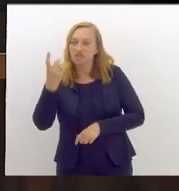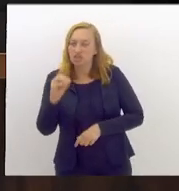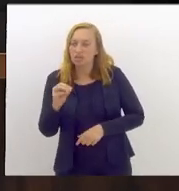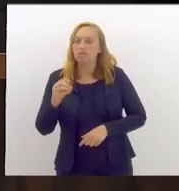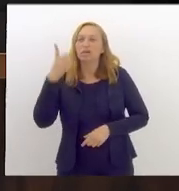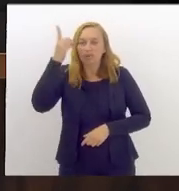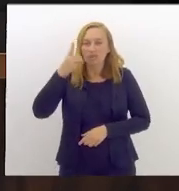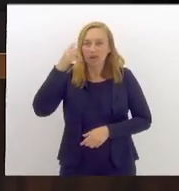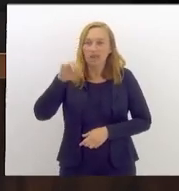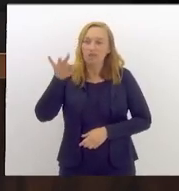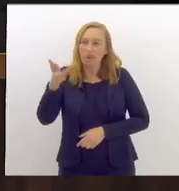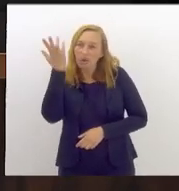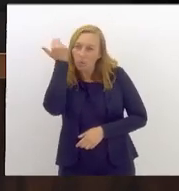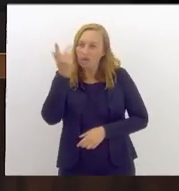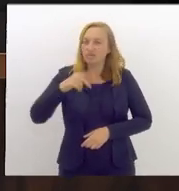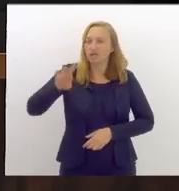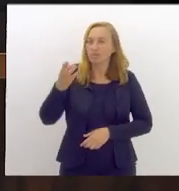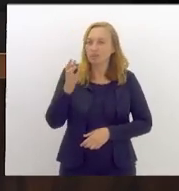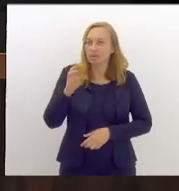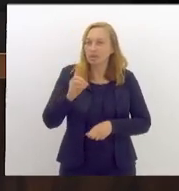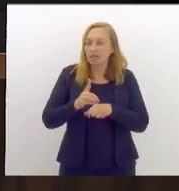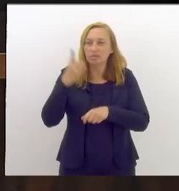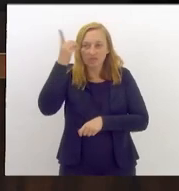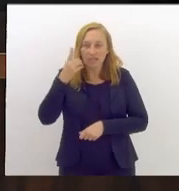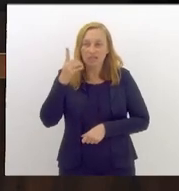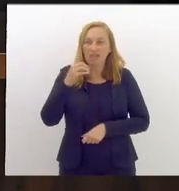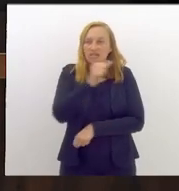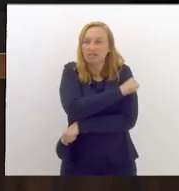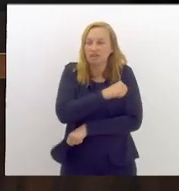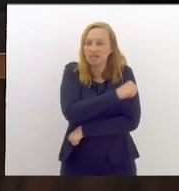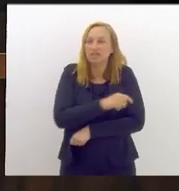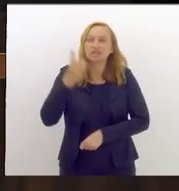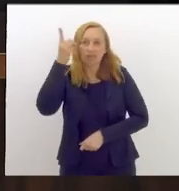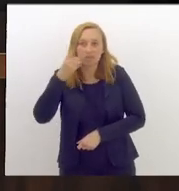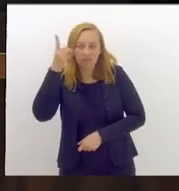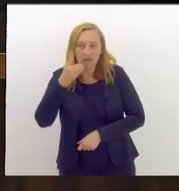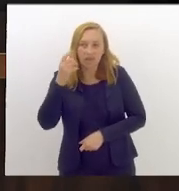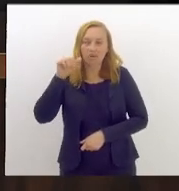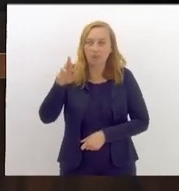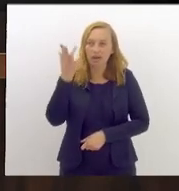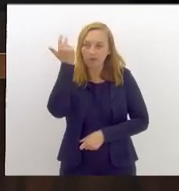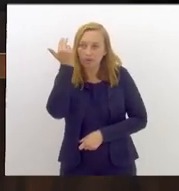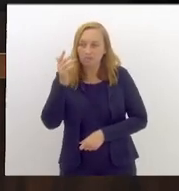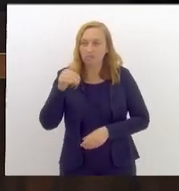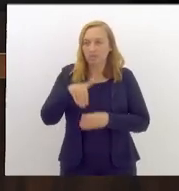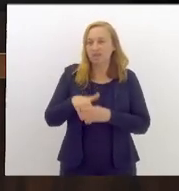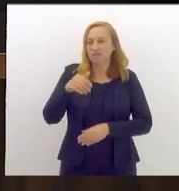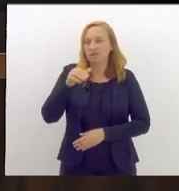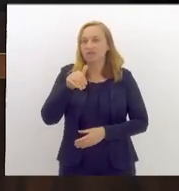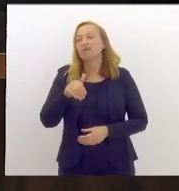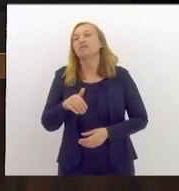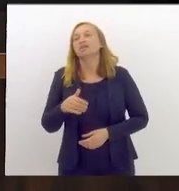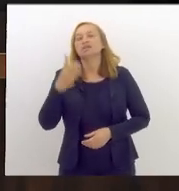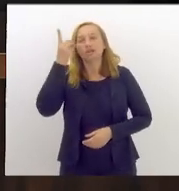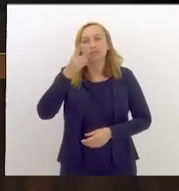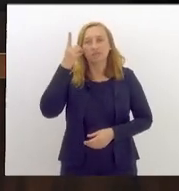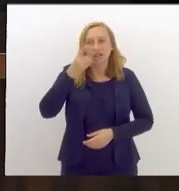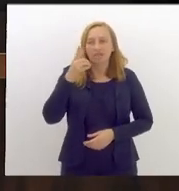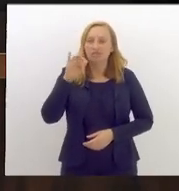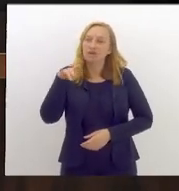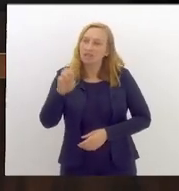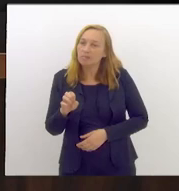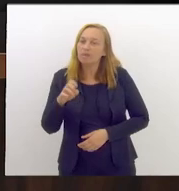Deputado Eliomar Coelho deputada enfermeira Rejane Deputado Eleomar Coelho Presidente e vai votar Deputado Felipe Soares